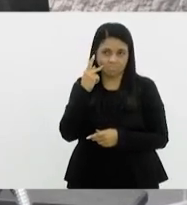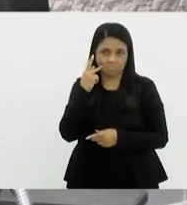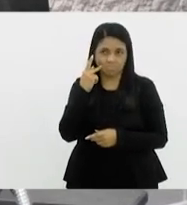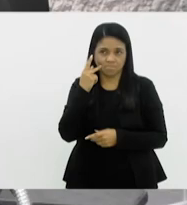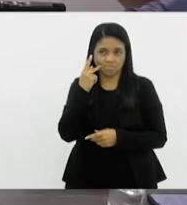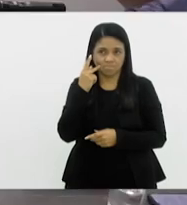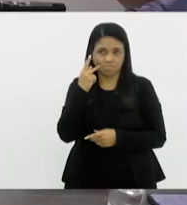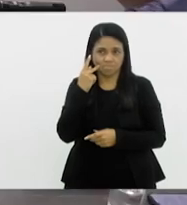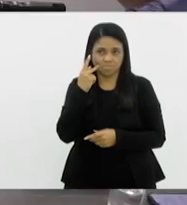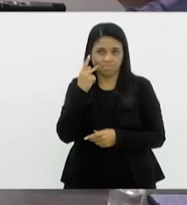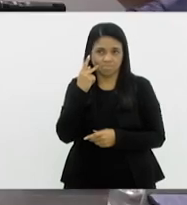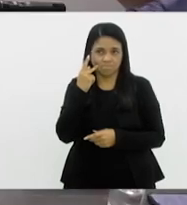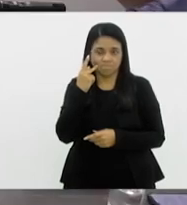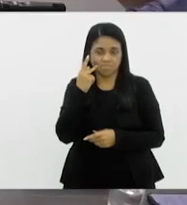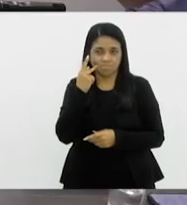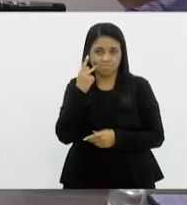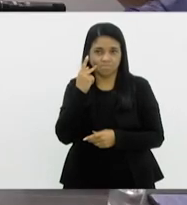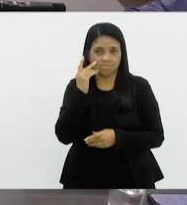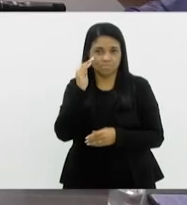pela